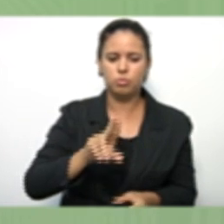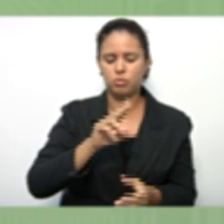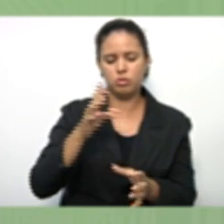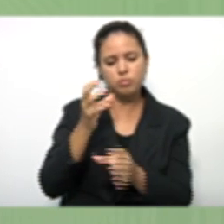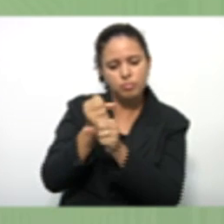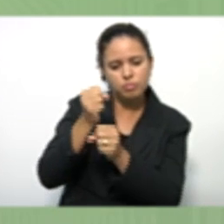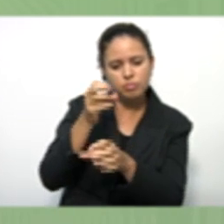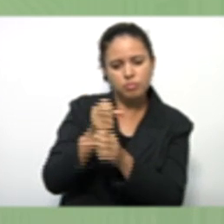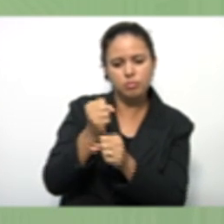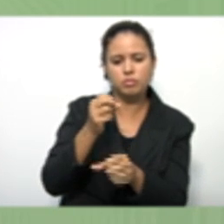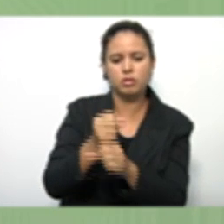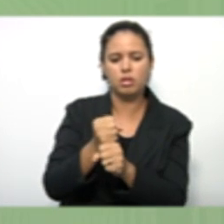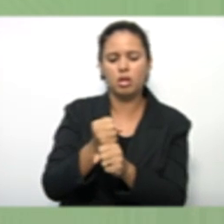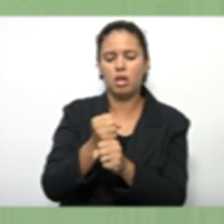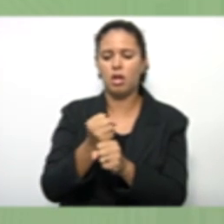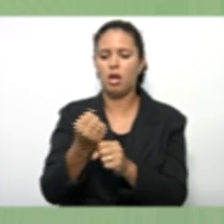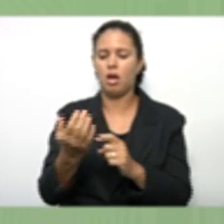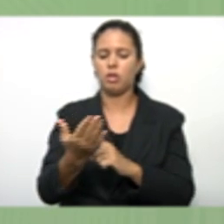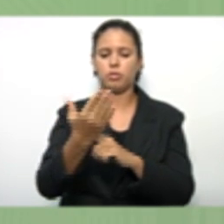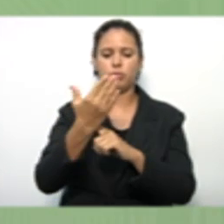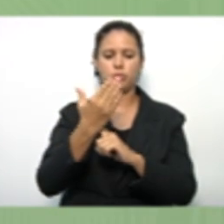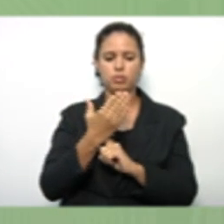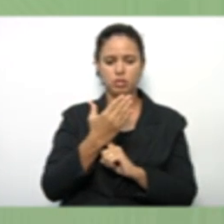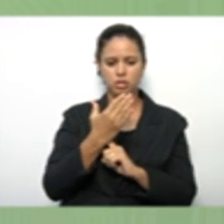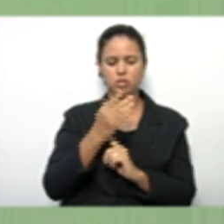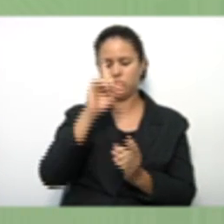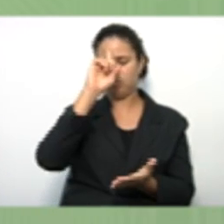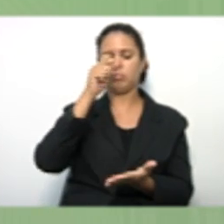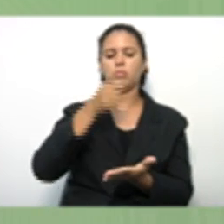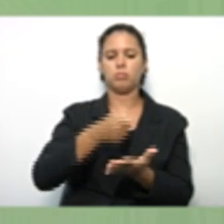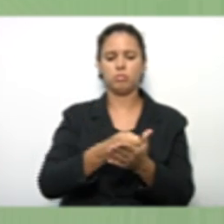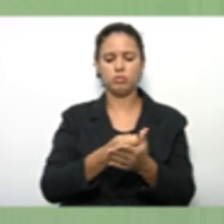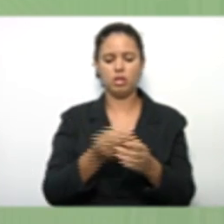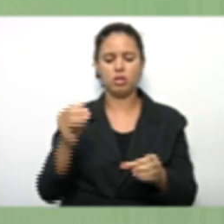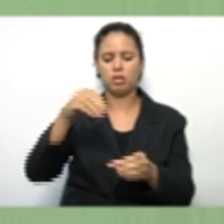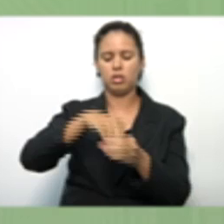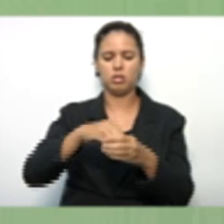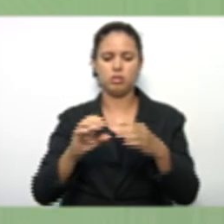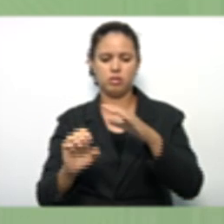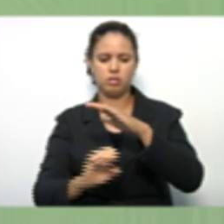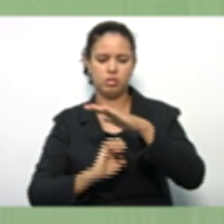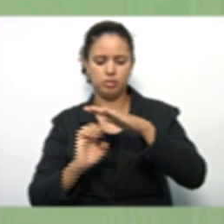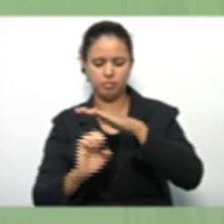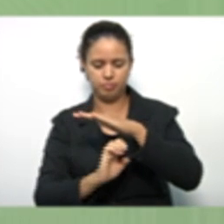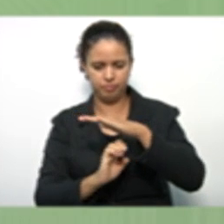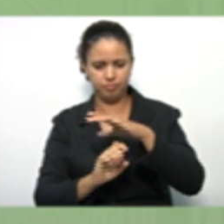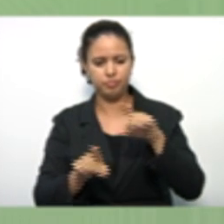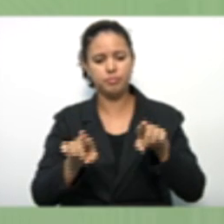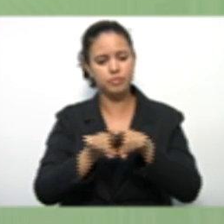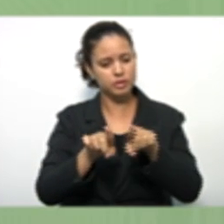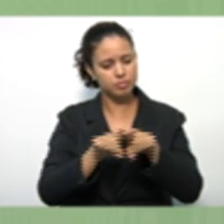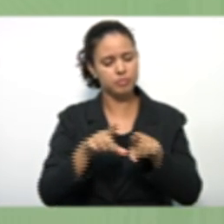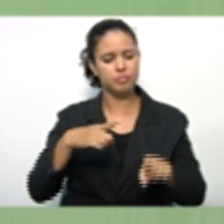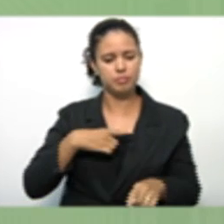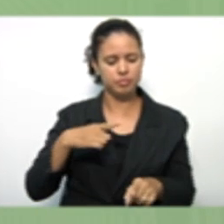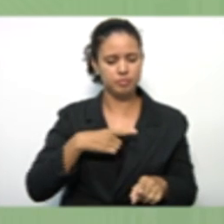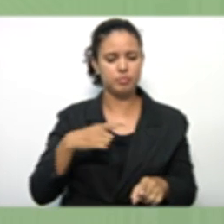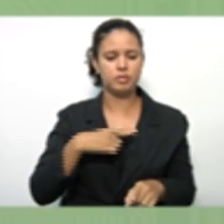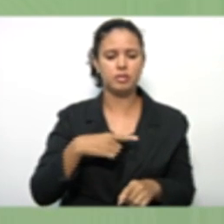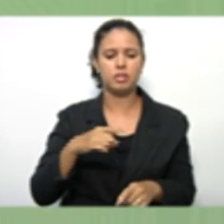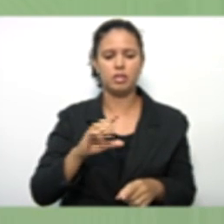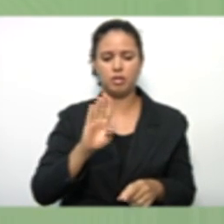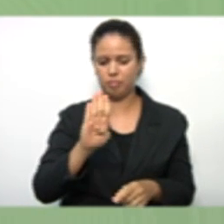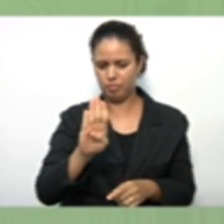de decisão na empresa. Aí nós temos os usuários externos, que são pessoas